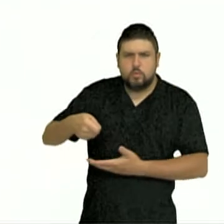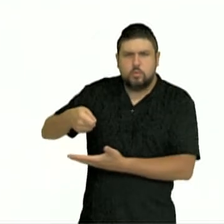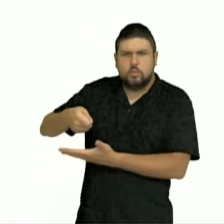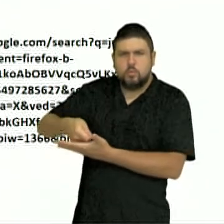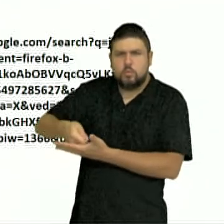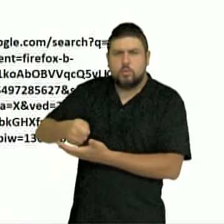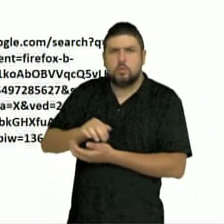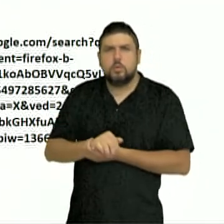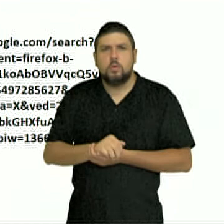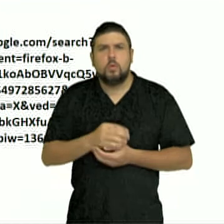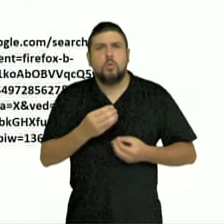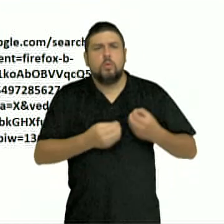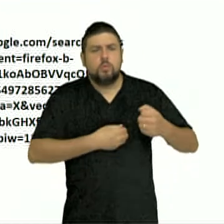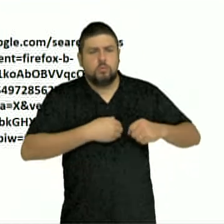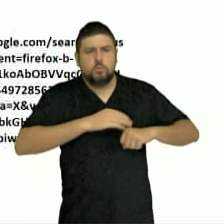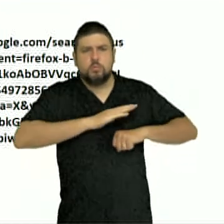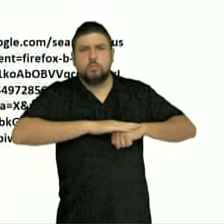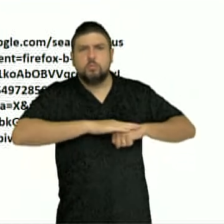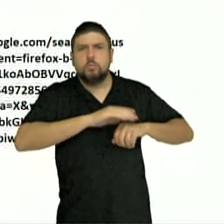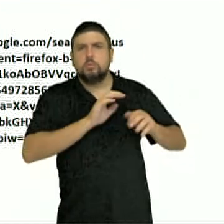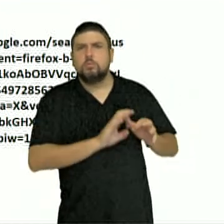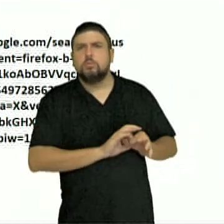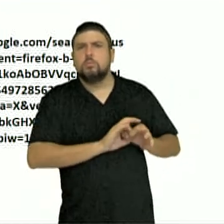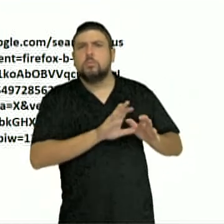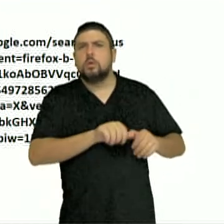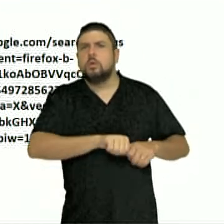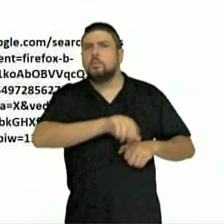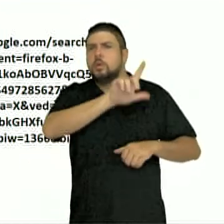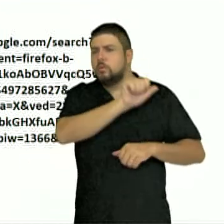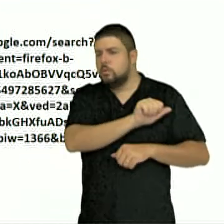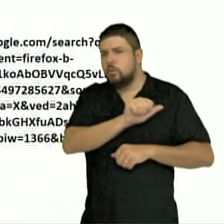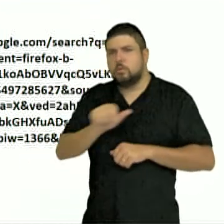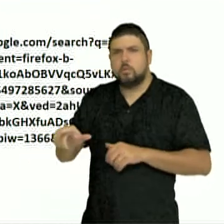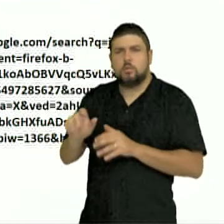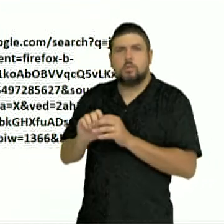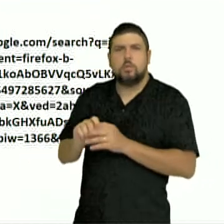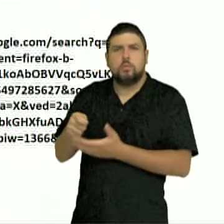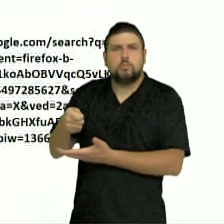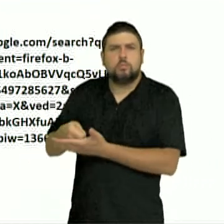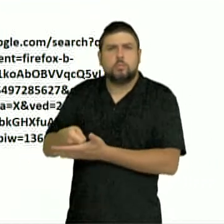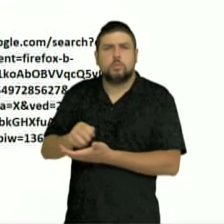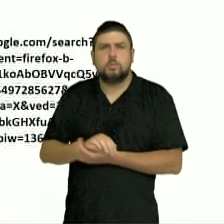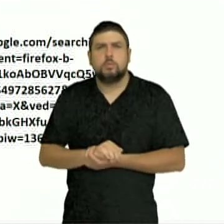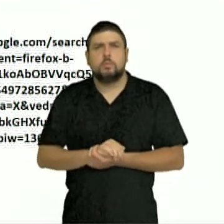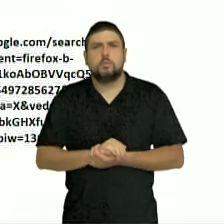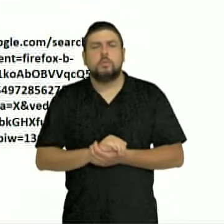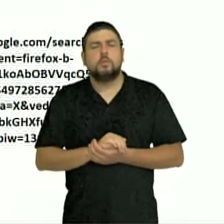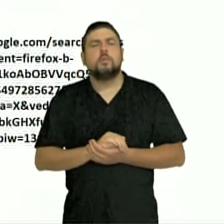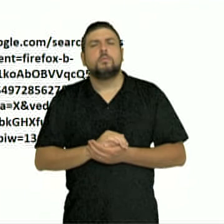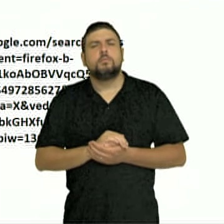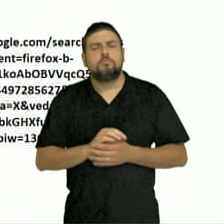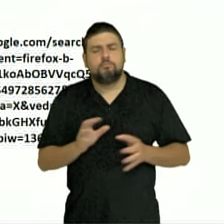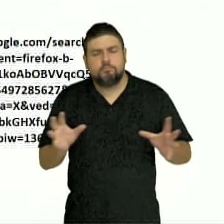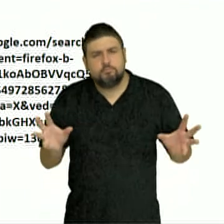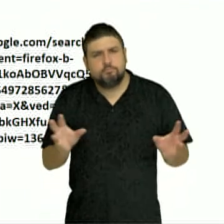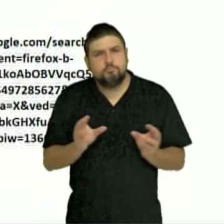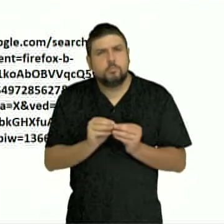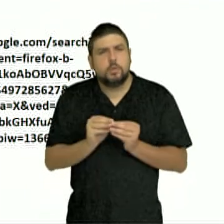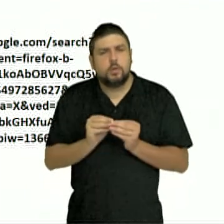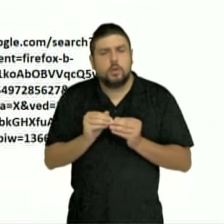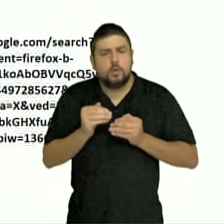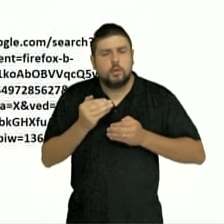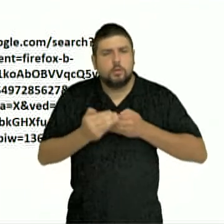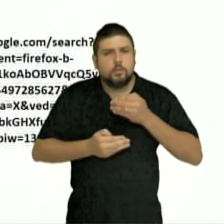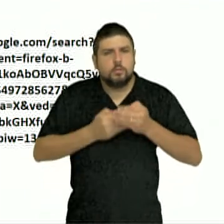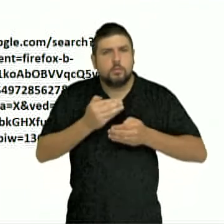humanas superam a determinação? E aí, a partir dessas questões, nós encontramos a noção de livre-arbítrio, que é presente lá nas